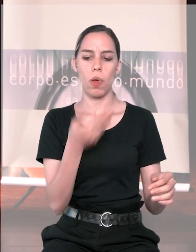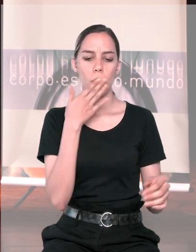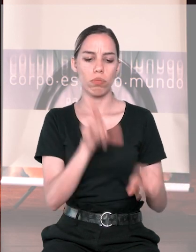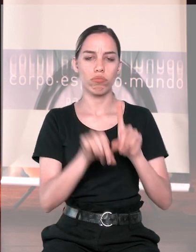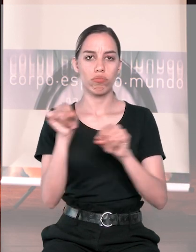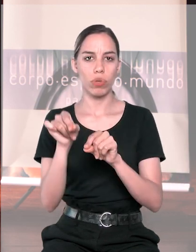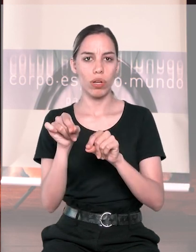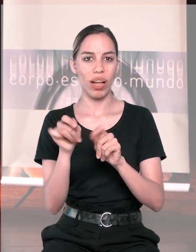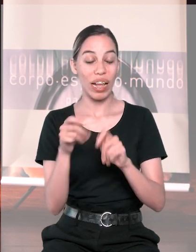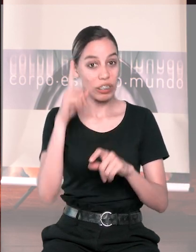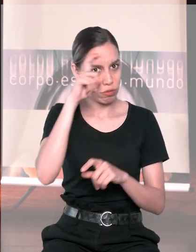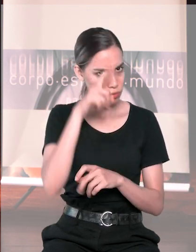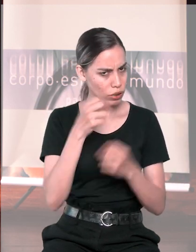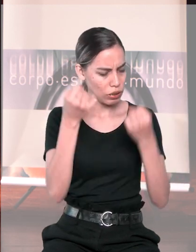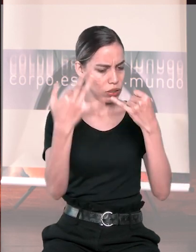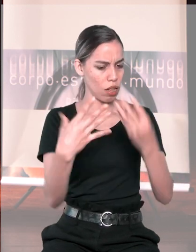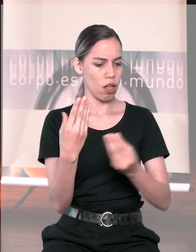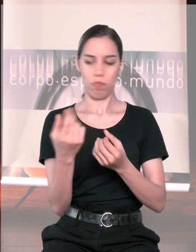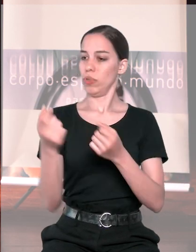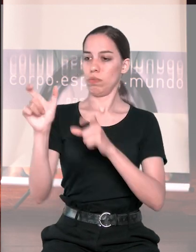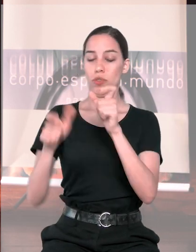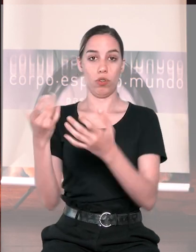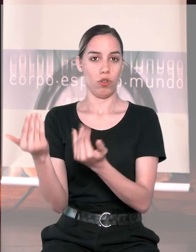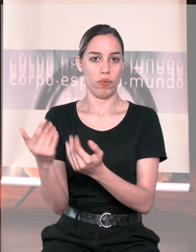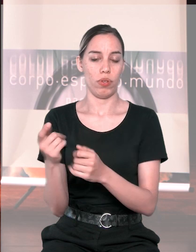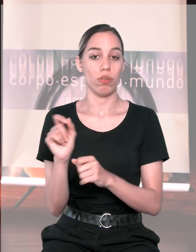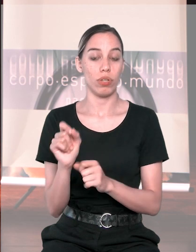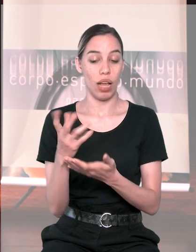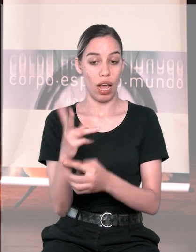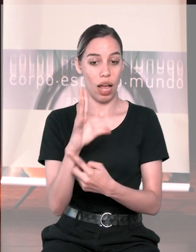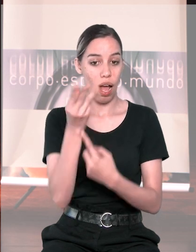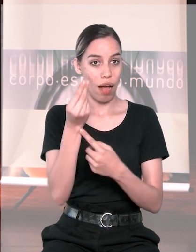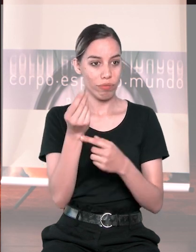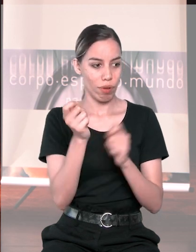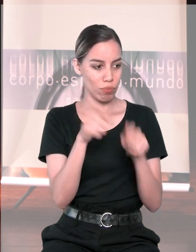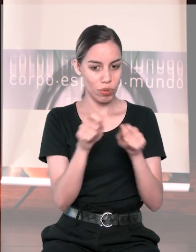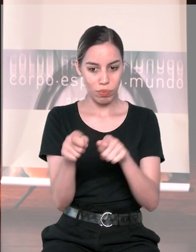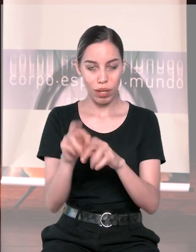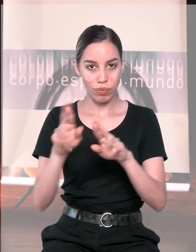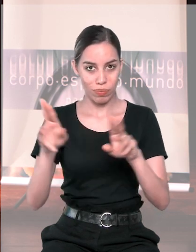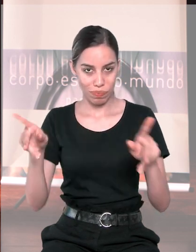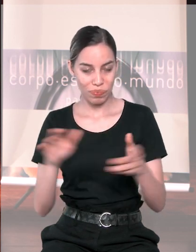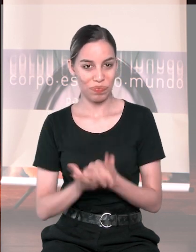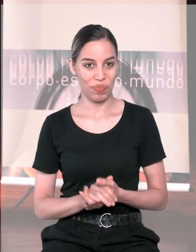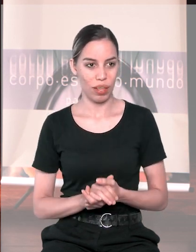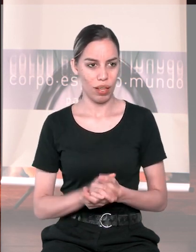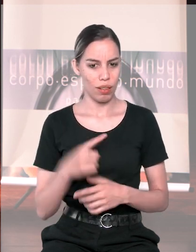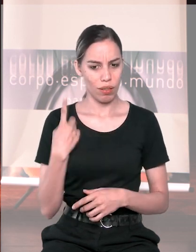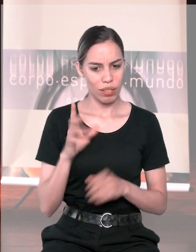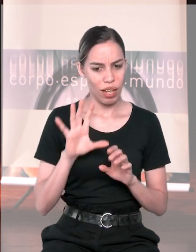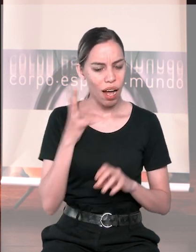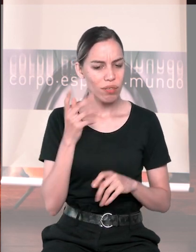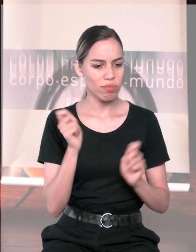para os mais jovens, que a arte tem a ver com a produção de possibilidades. A gente acha que as possibilidades já estão todas